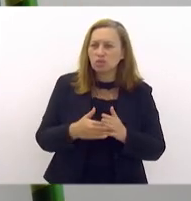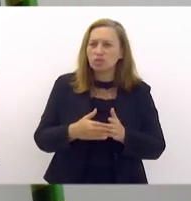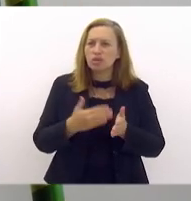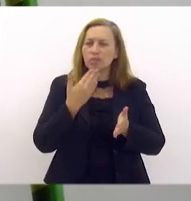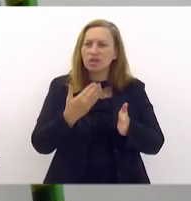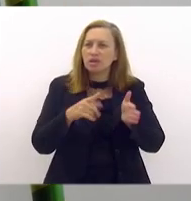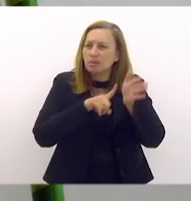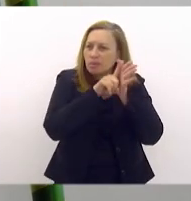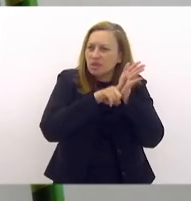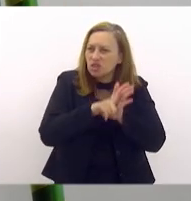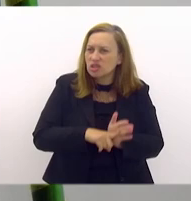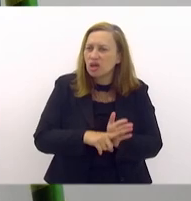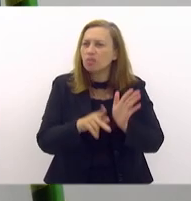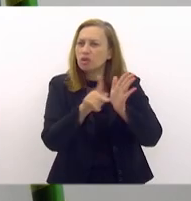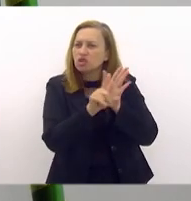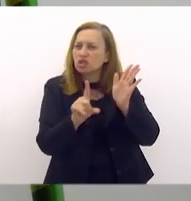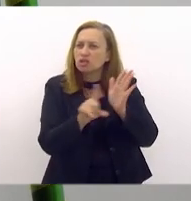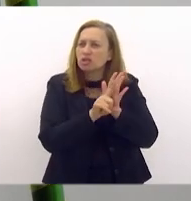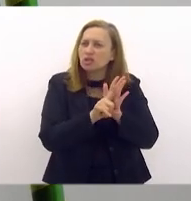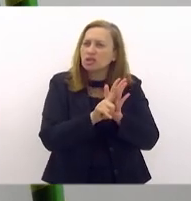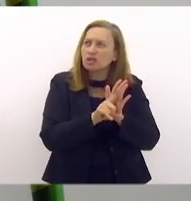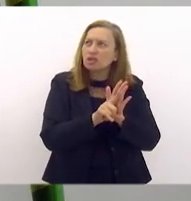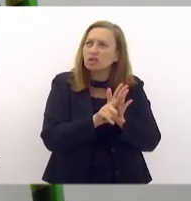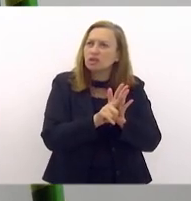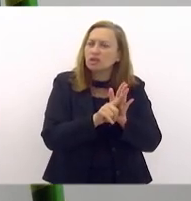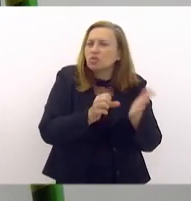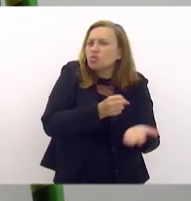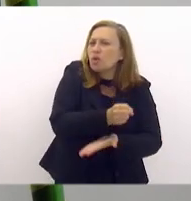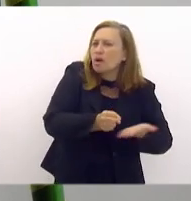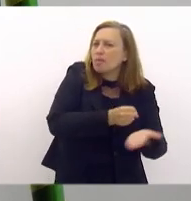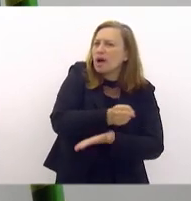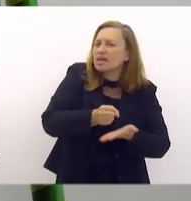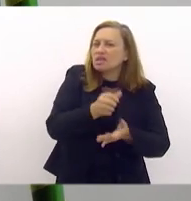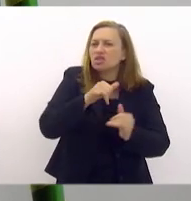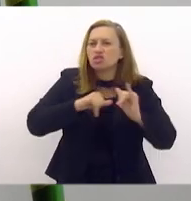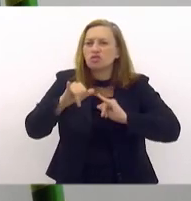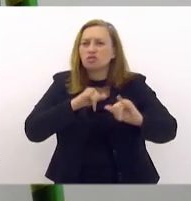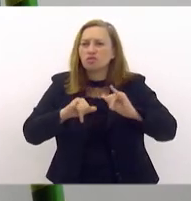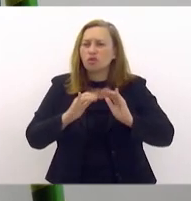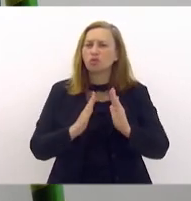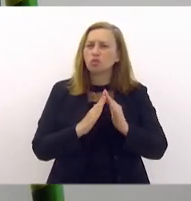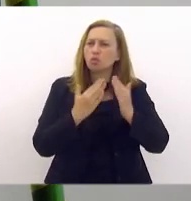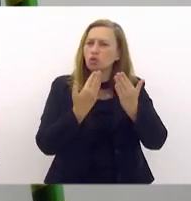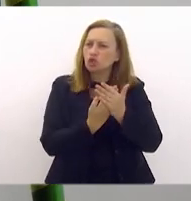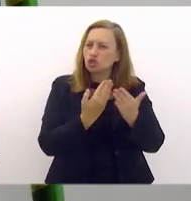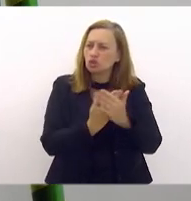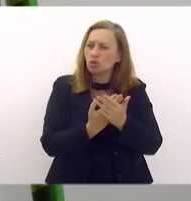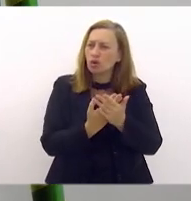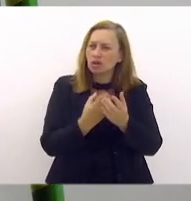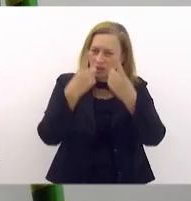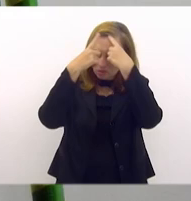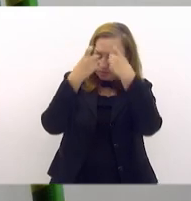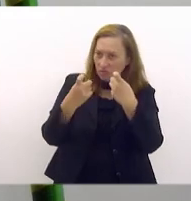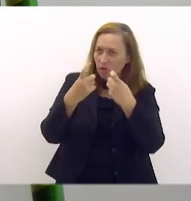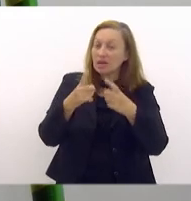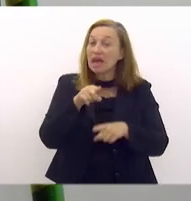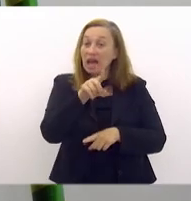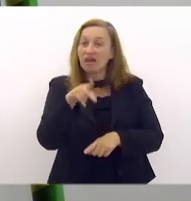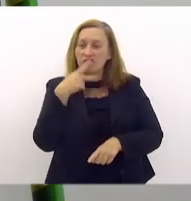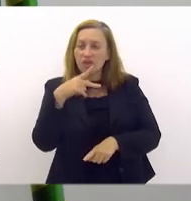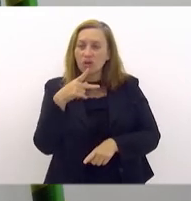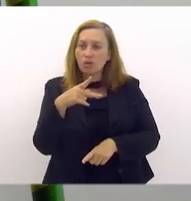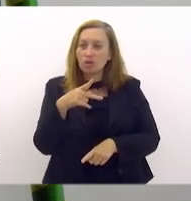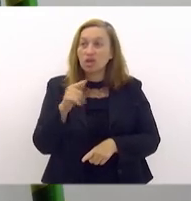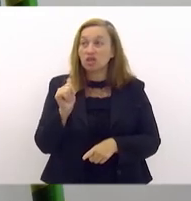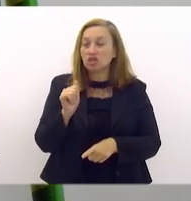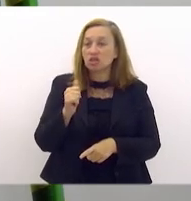respeito de um projeto de lei, a respeito de uma base de dados em um colégio sobre a violência. Porque ela falou, muita gente acaba